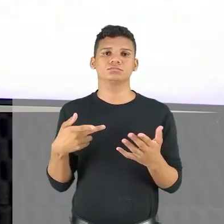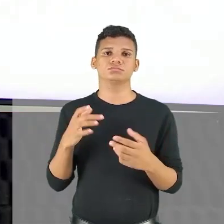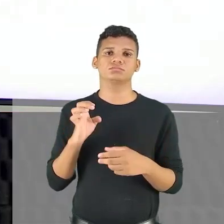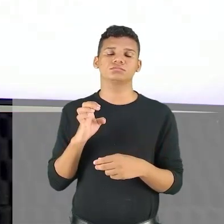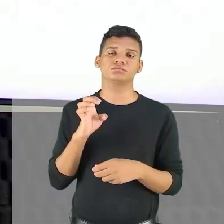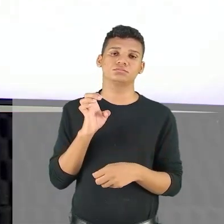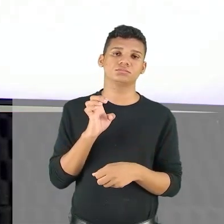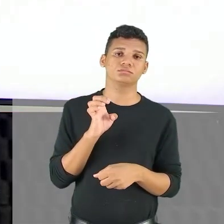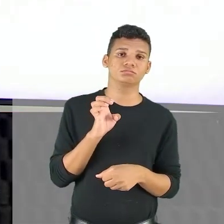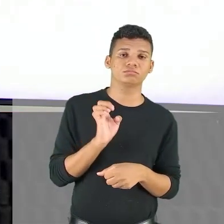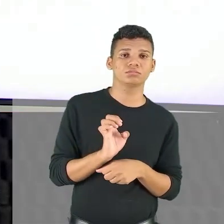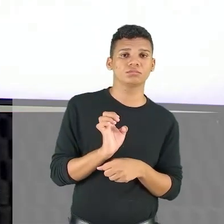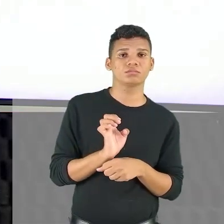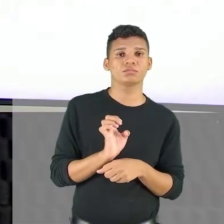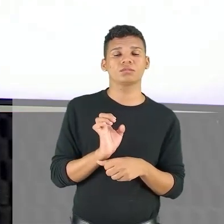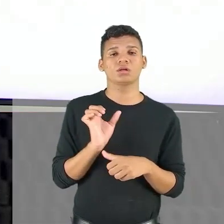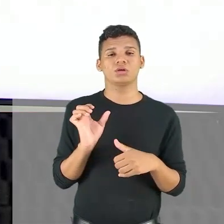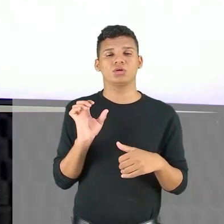ahora estoy triste.